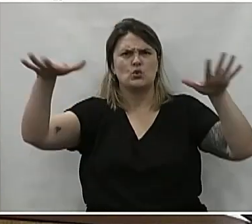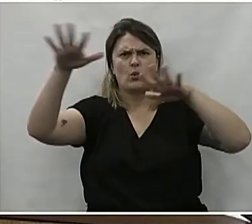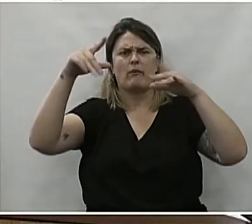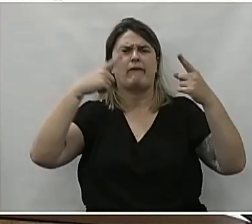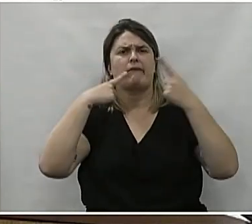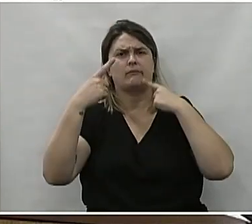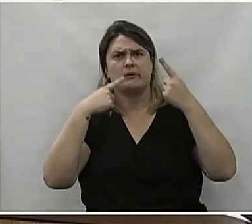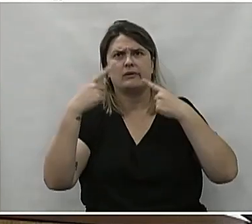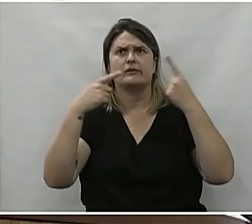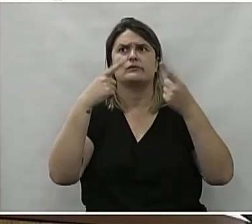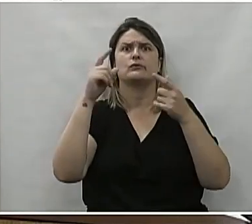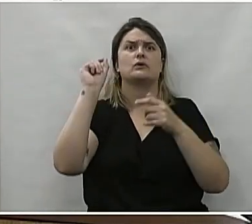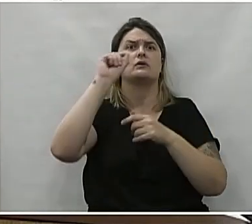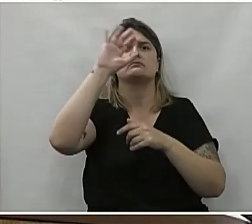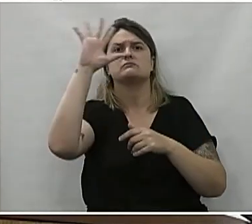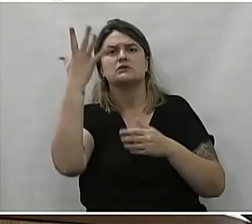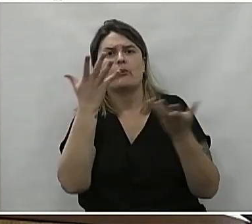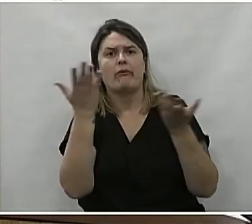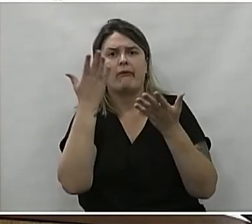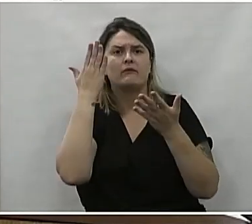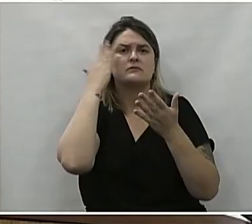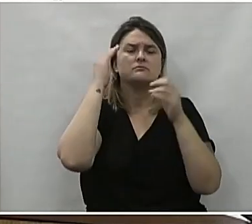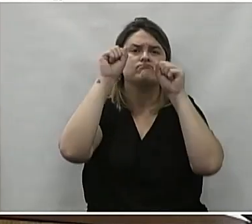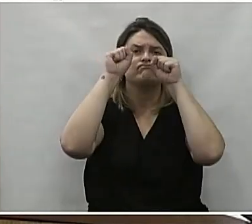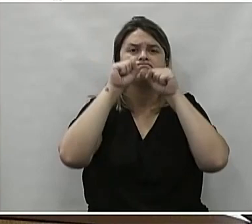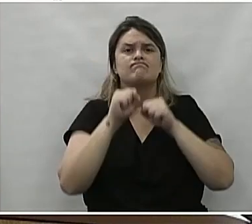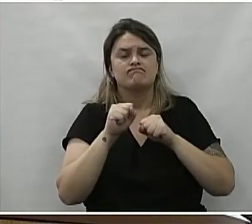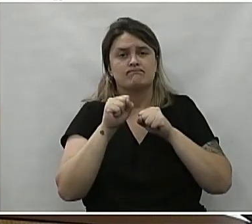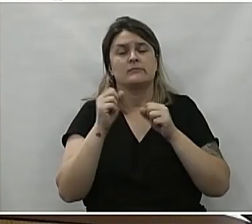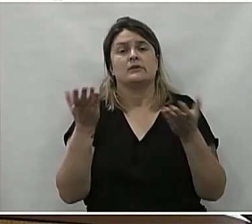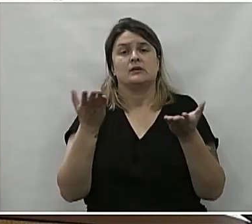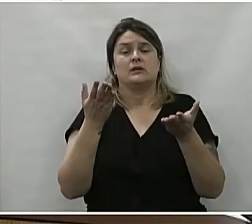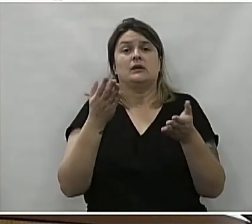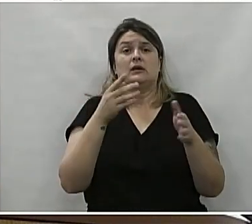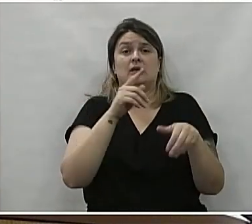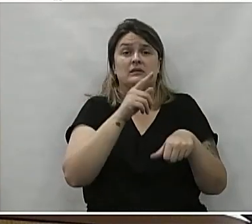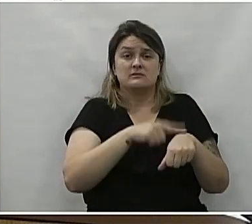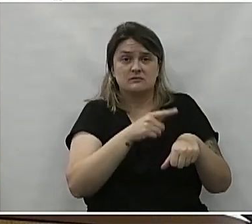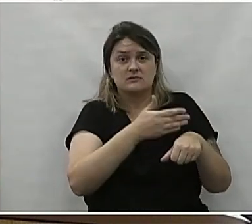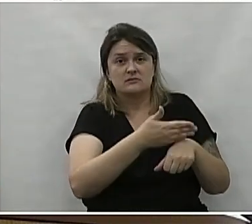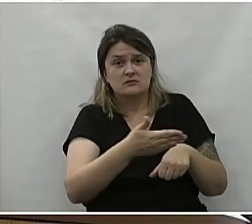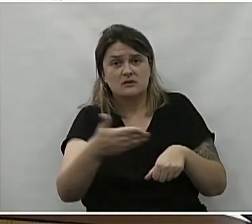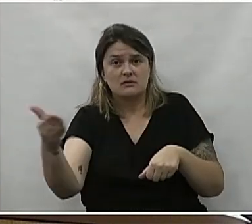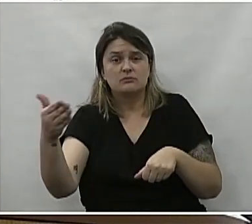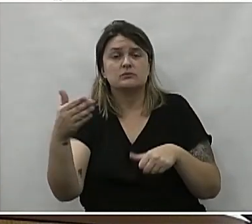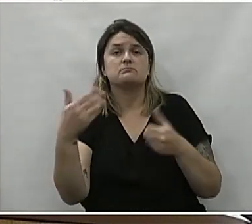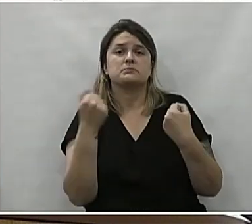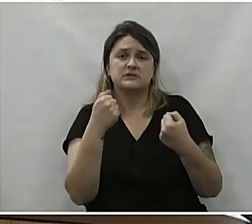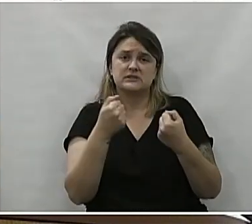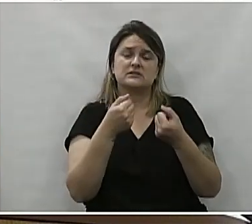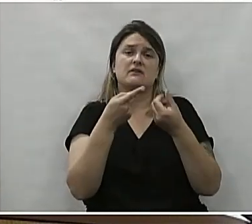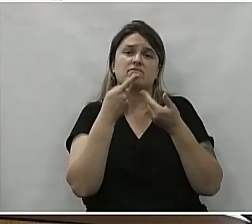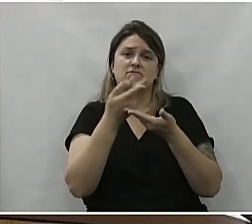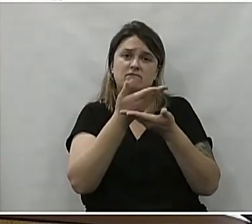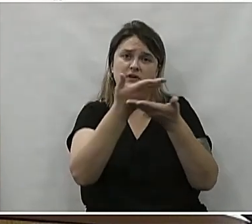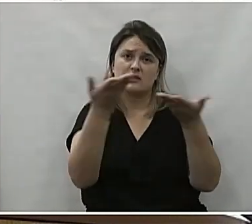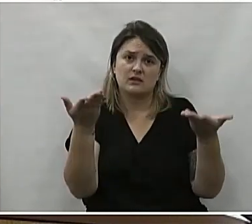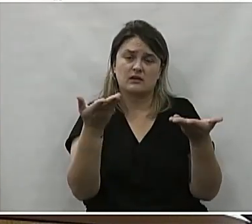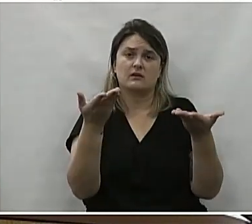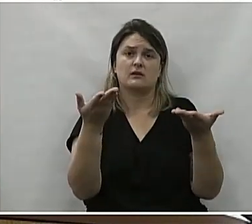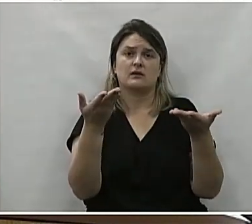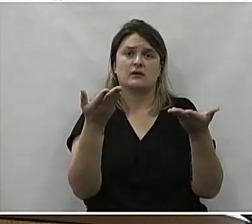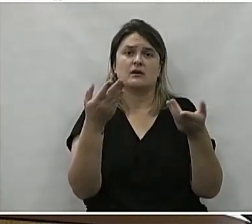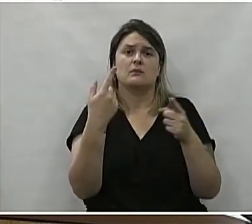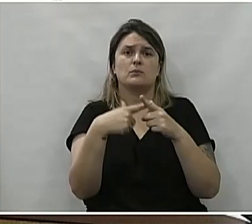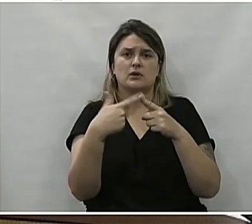Todas efetuadas Momento Justamente Esse A gente Teve que se manifestar Por conta De todo esse